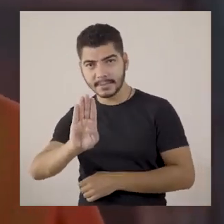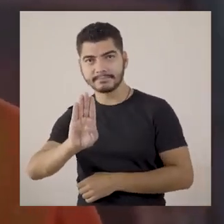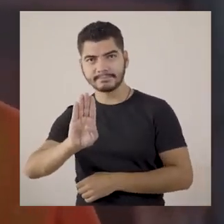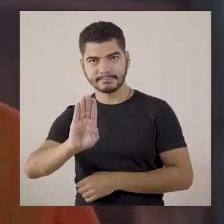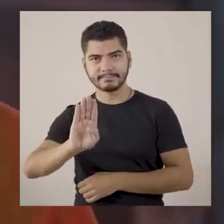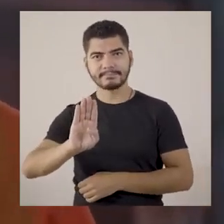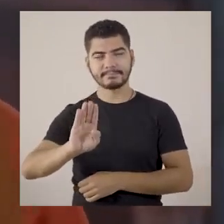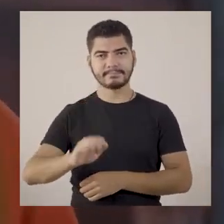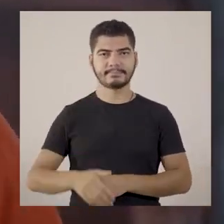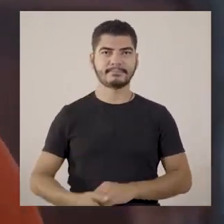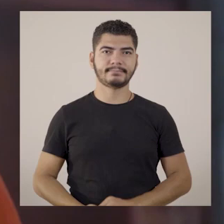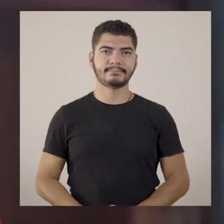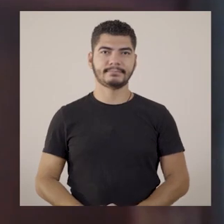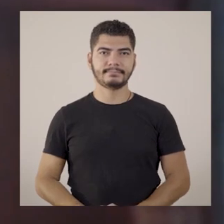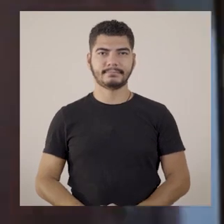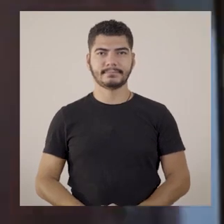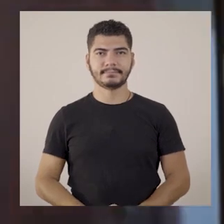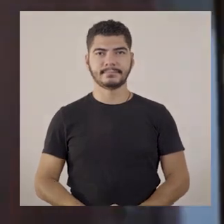Club.